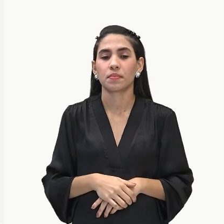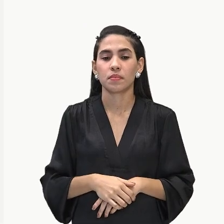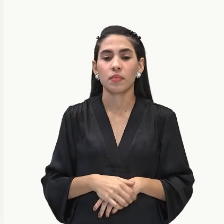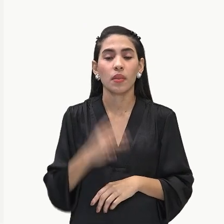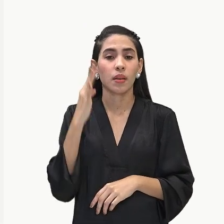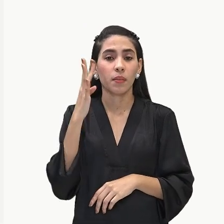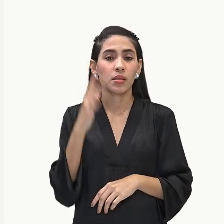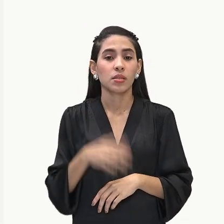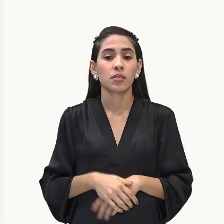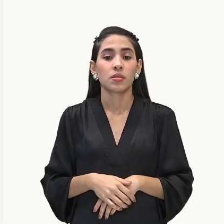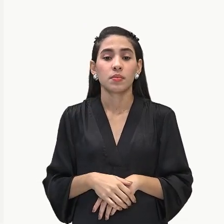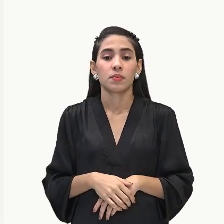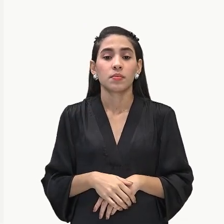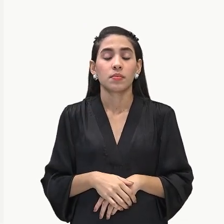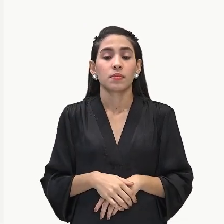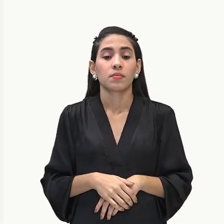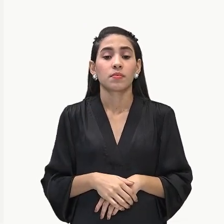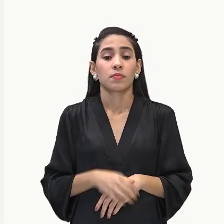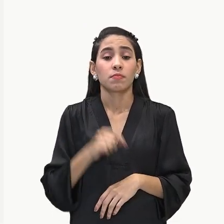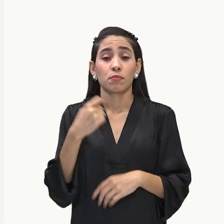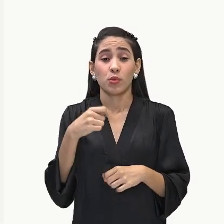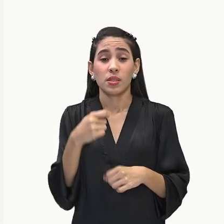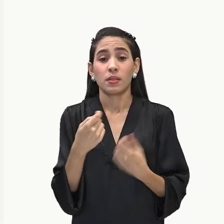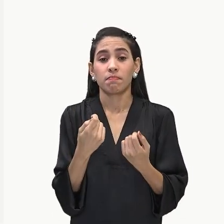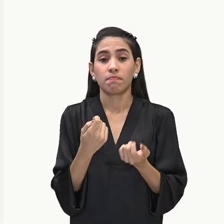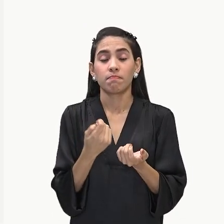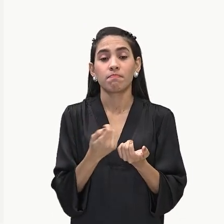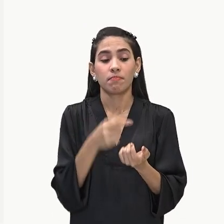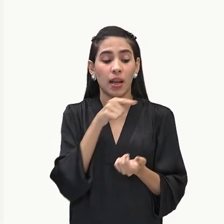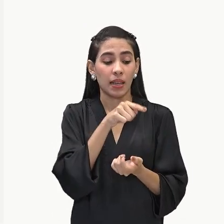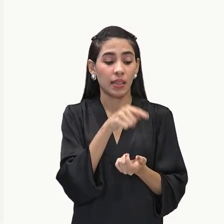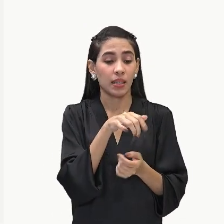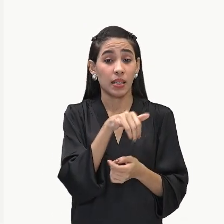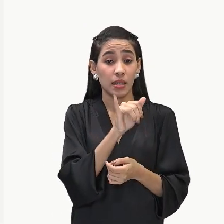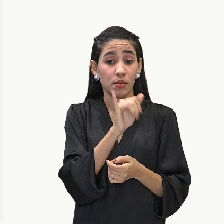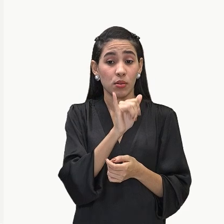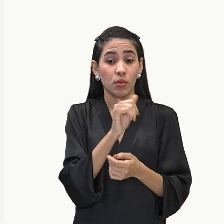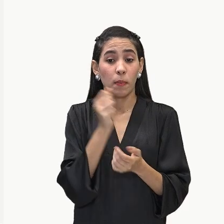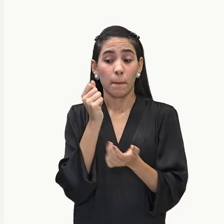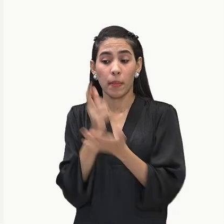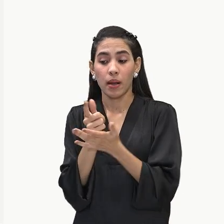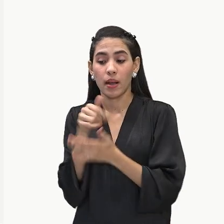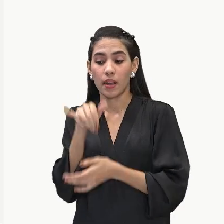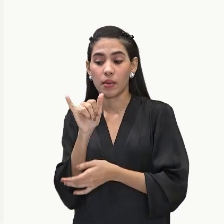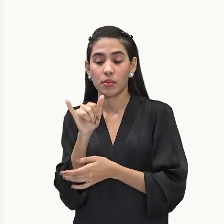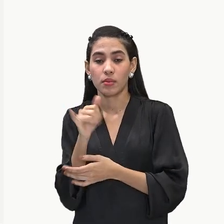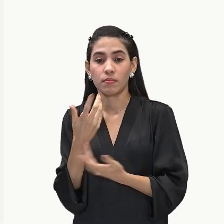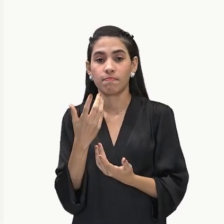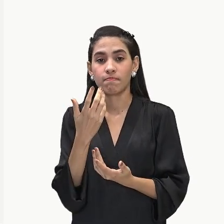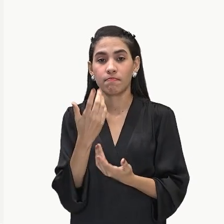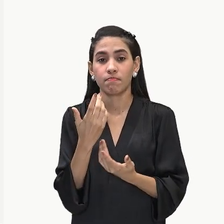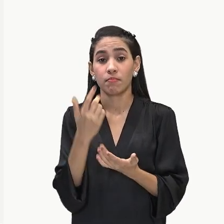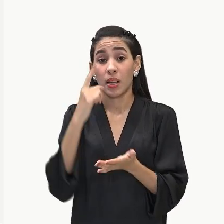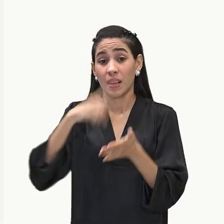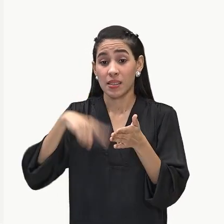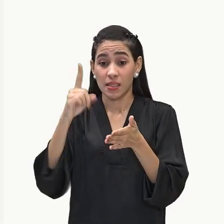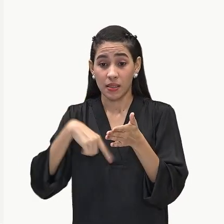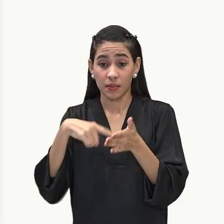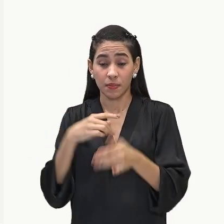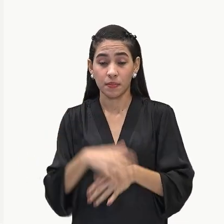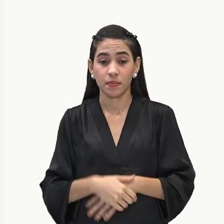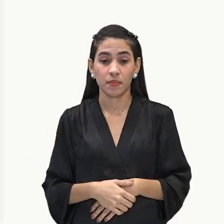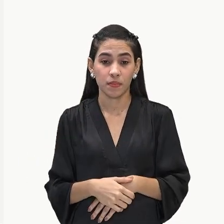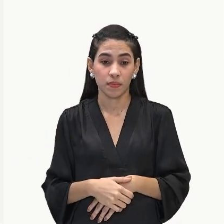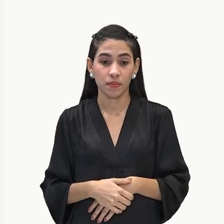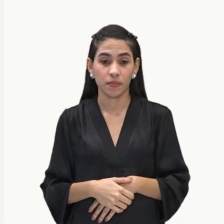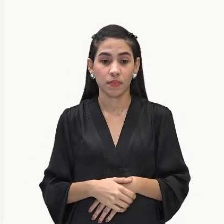deve y e você vai pagar y. O que vai acontecer com a sua dívida? Vai ser extinta. Aí